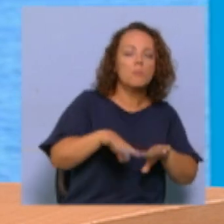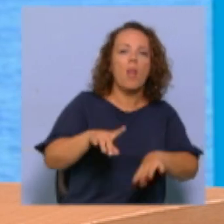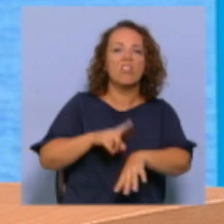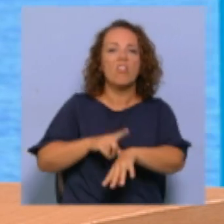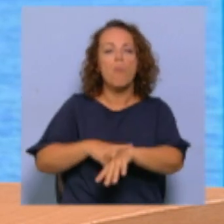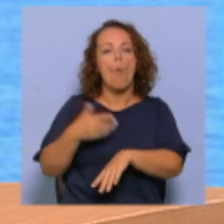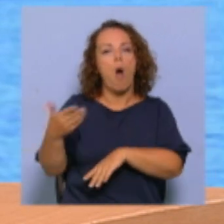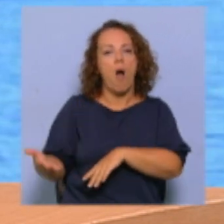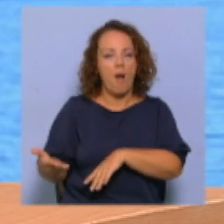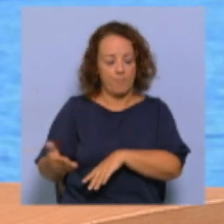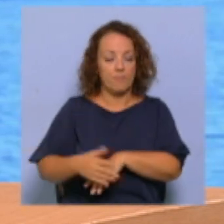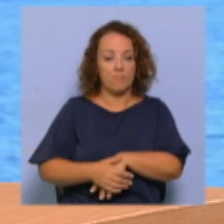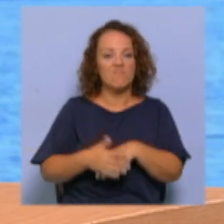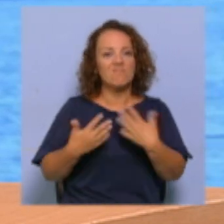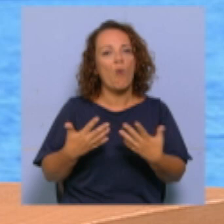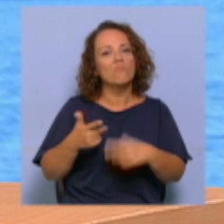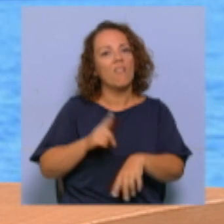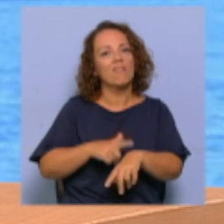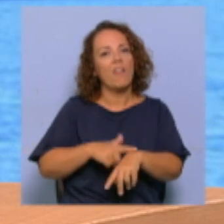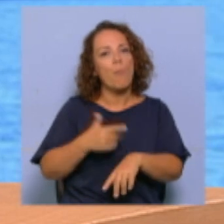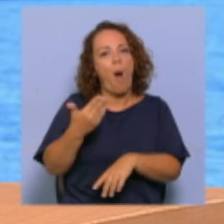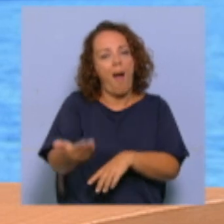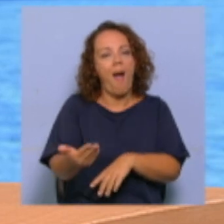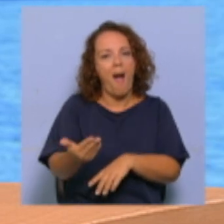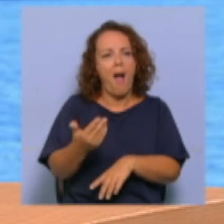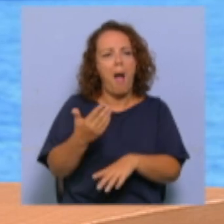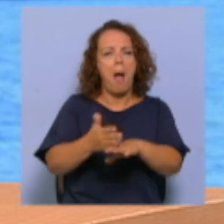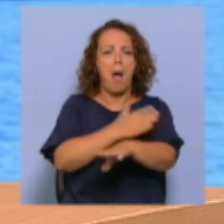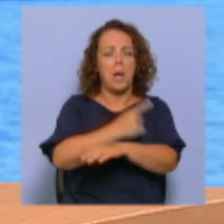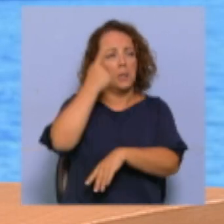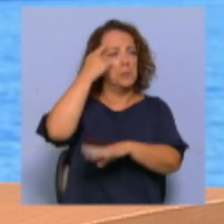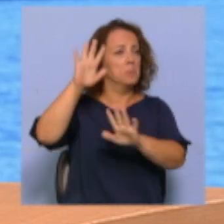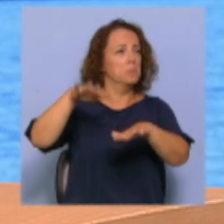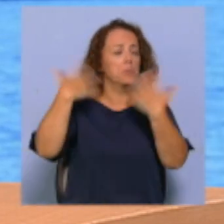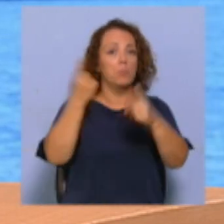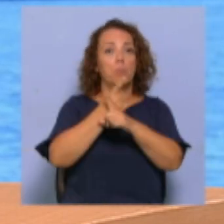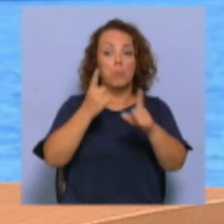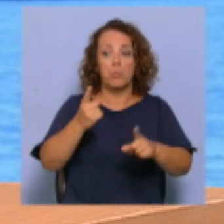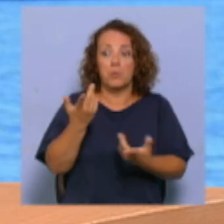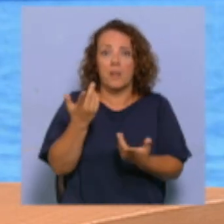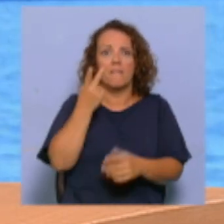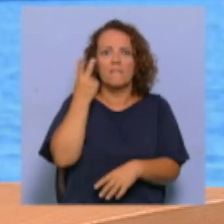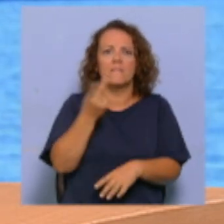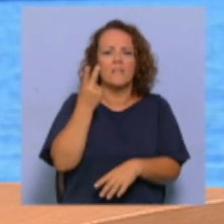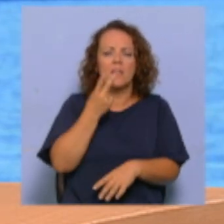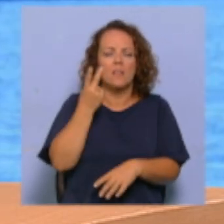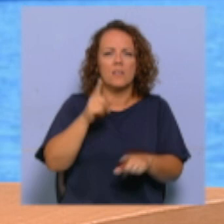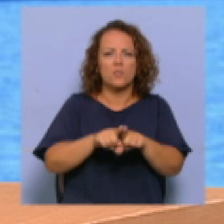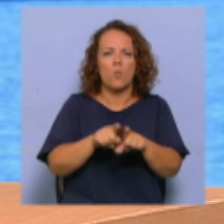Conseguimos ter muito mais tempo para coisas impensáveis, porque de facto vivíamos as nossas vidas, e são vidas cada vez